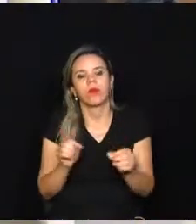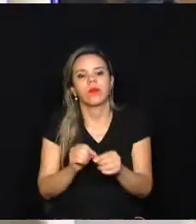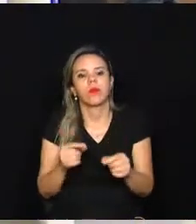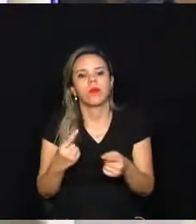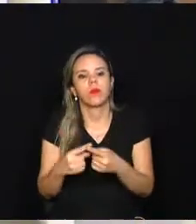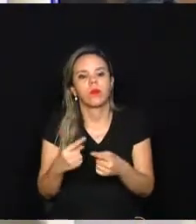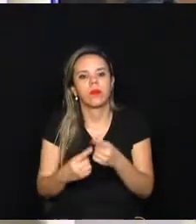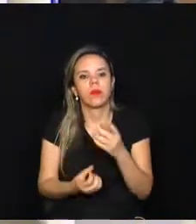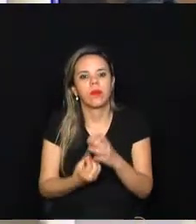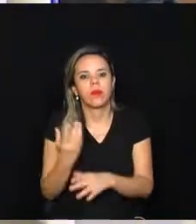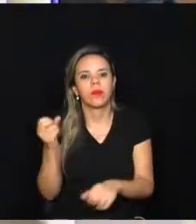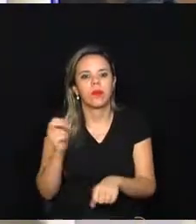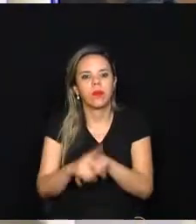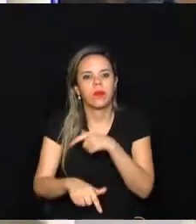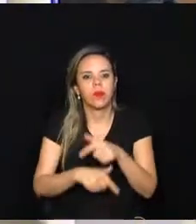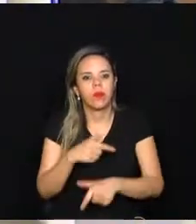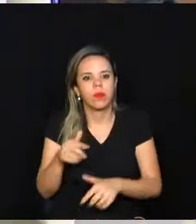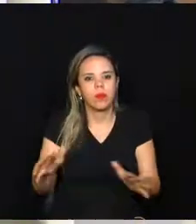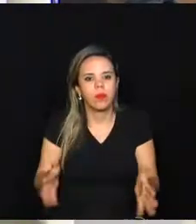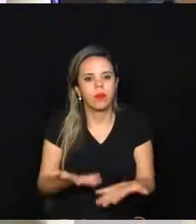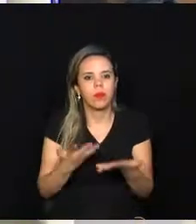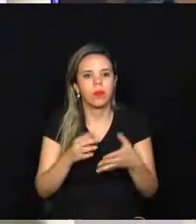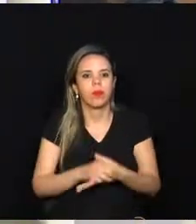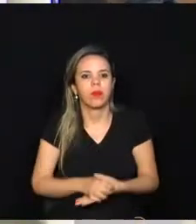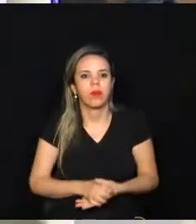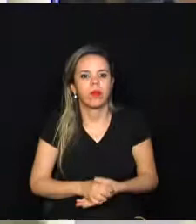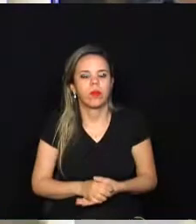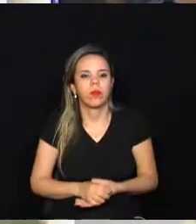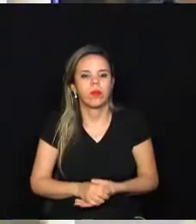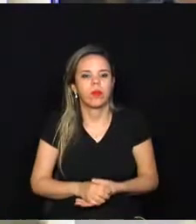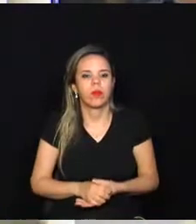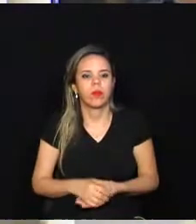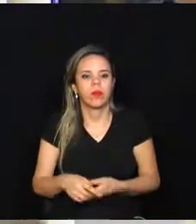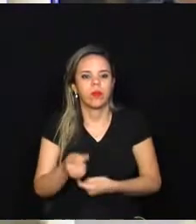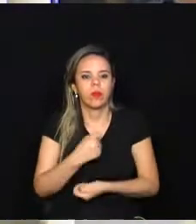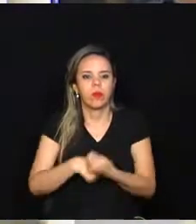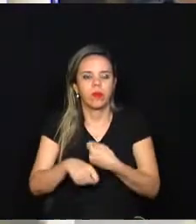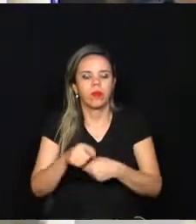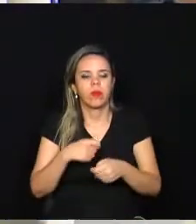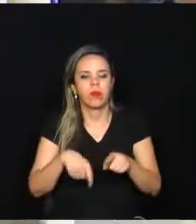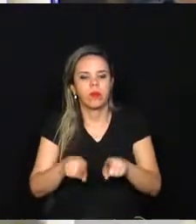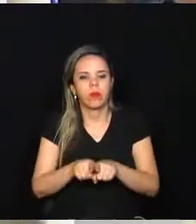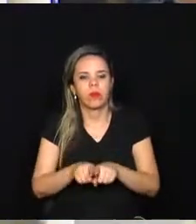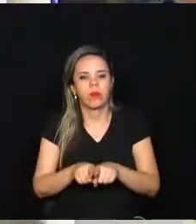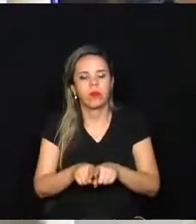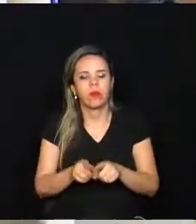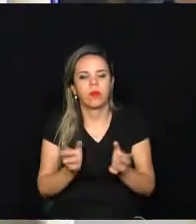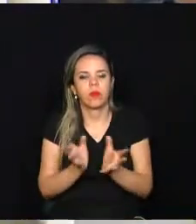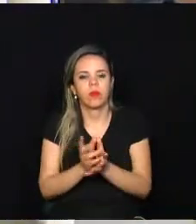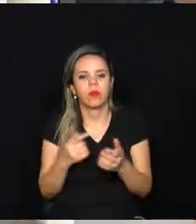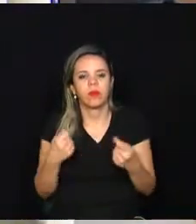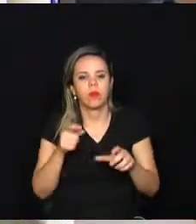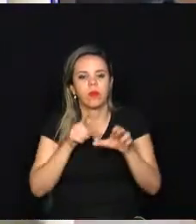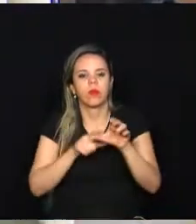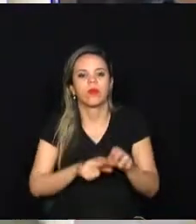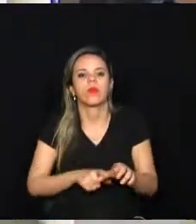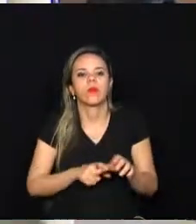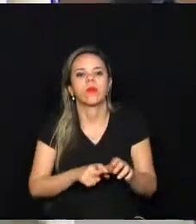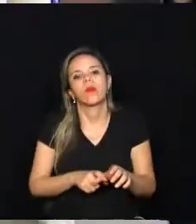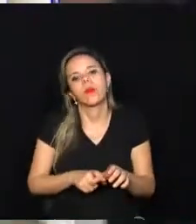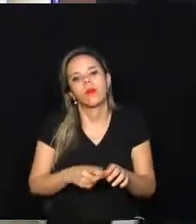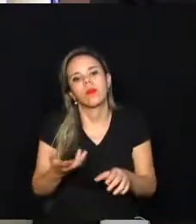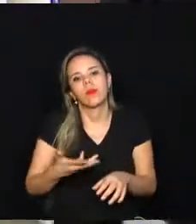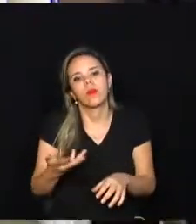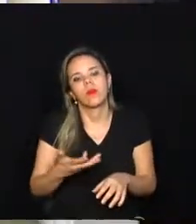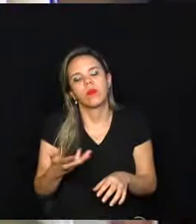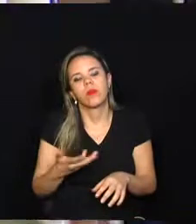a criação de empregos e a fomentação de um ecossistema de negócios depende necessariamente passar pela